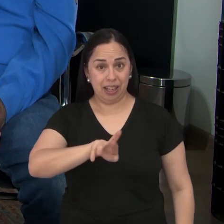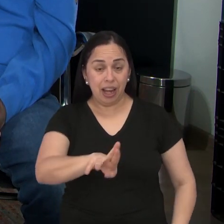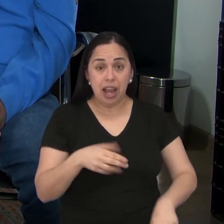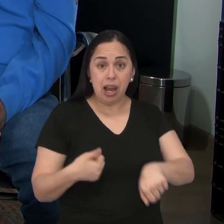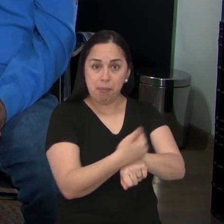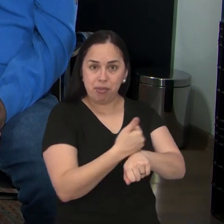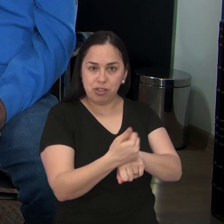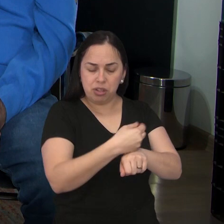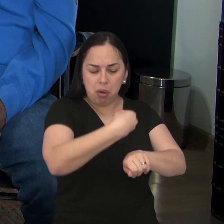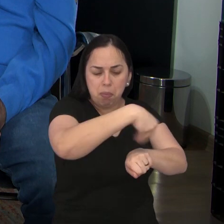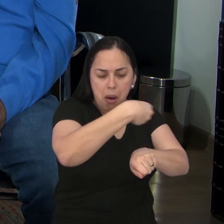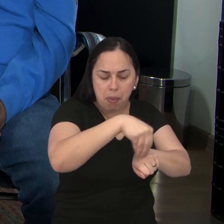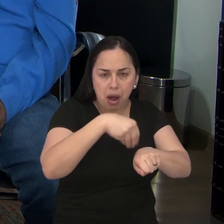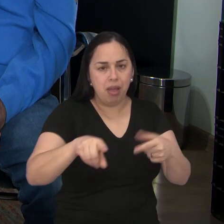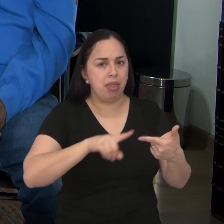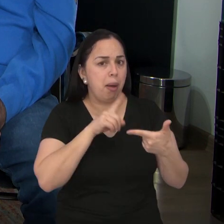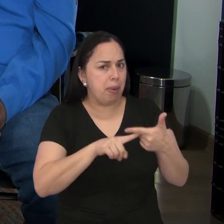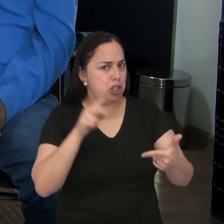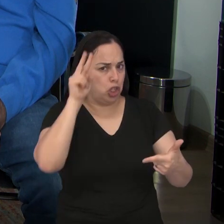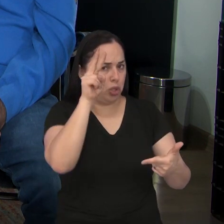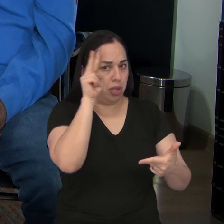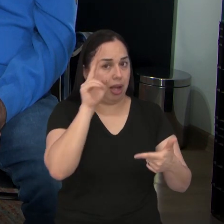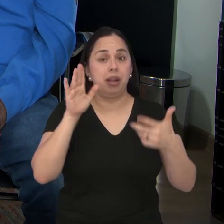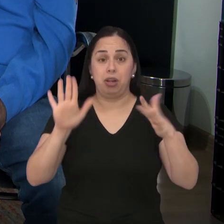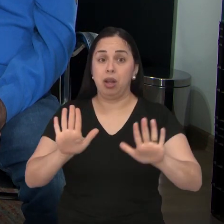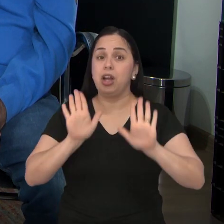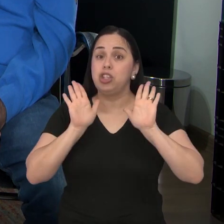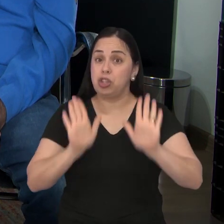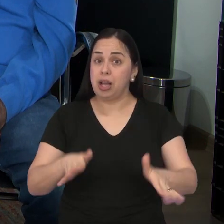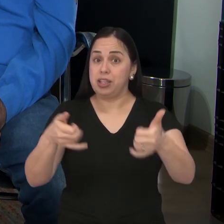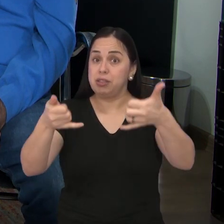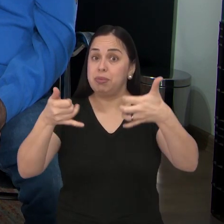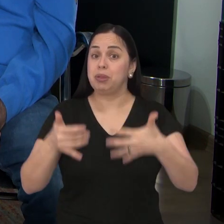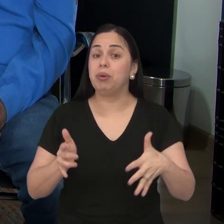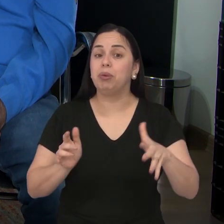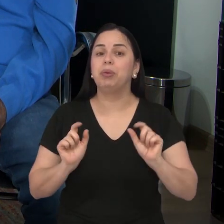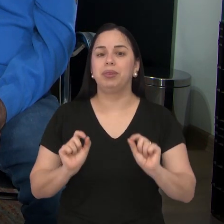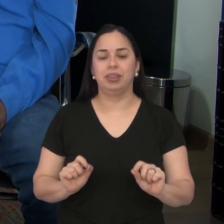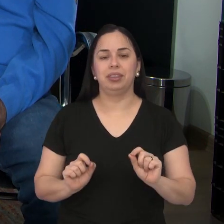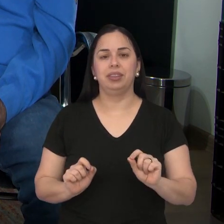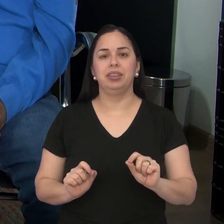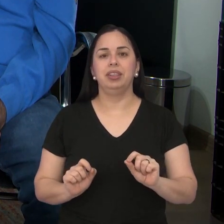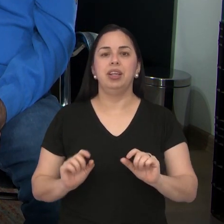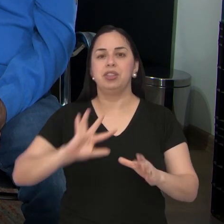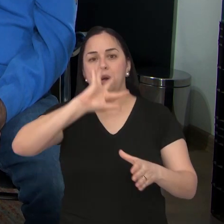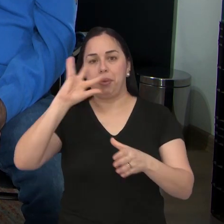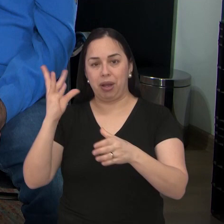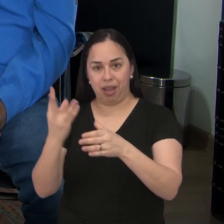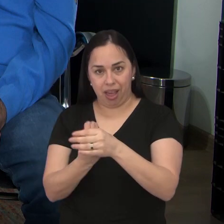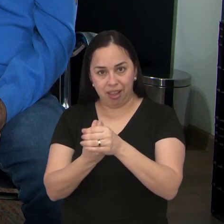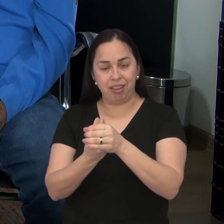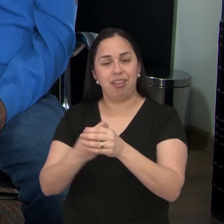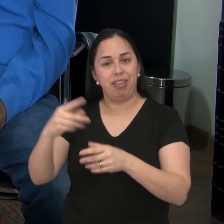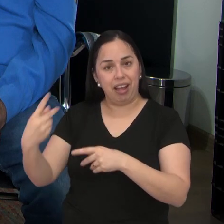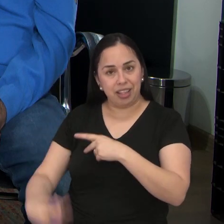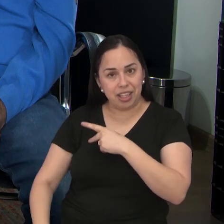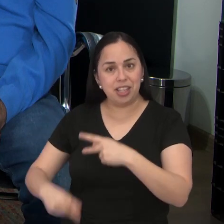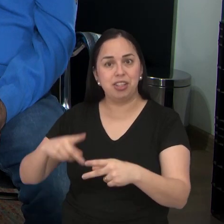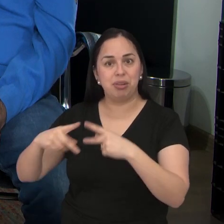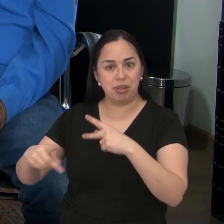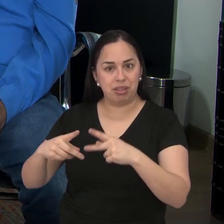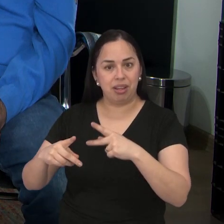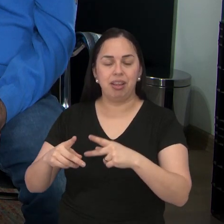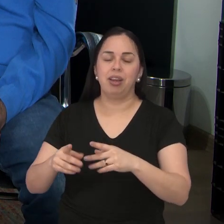arqueólogo, historiador. Nós falávamos no bloco anterior sobre a questão do patrimônio histórico aqui de São José,